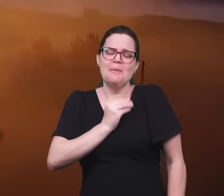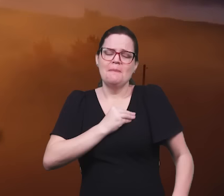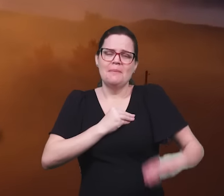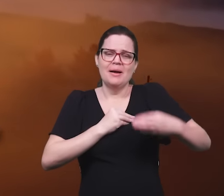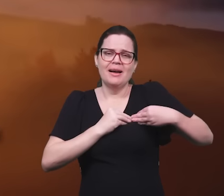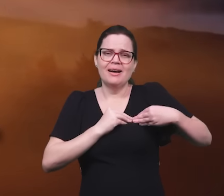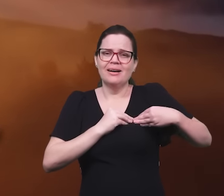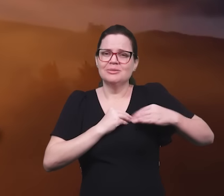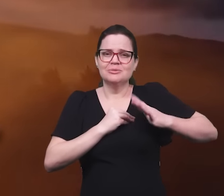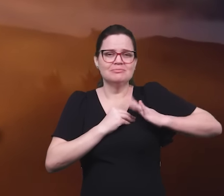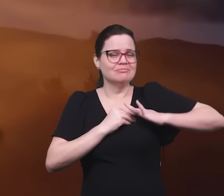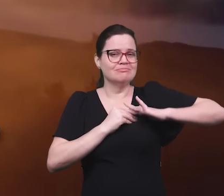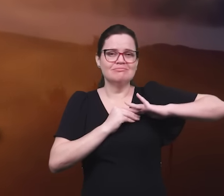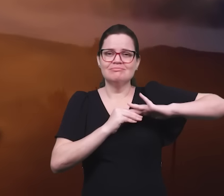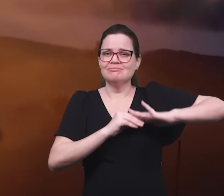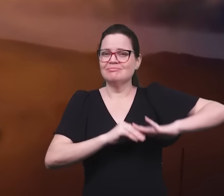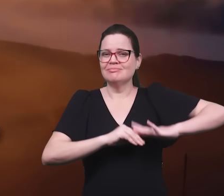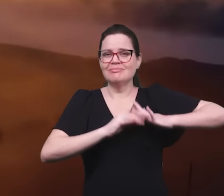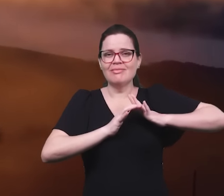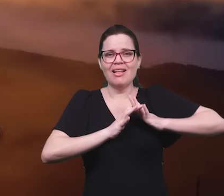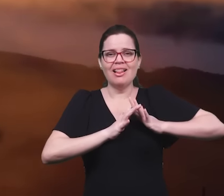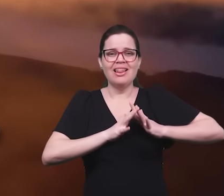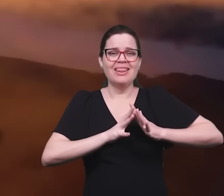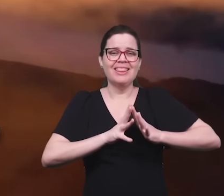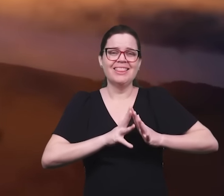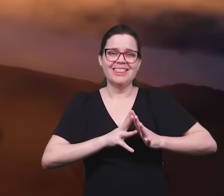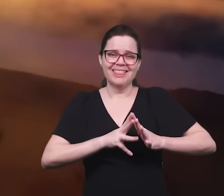Ele tira a escuridão,